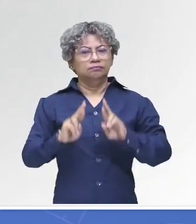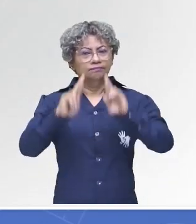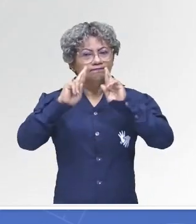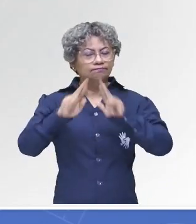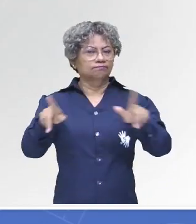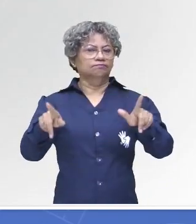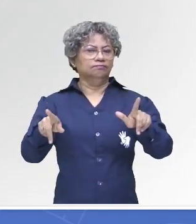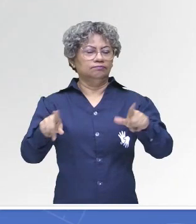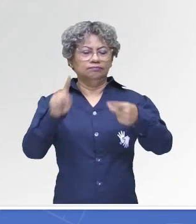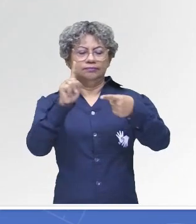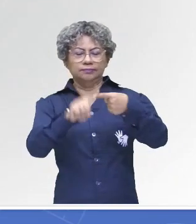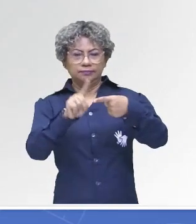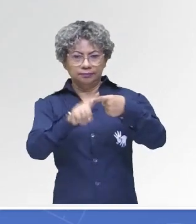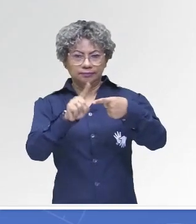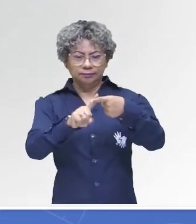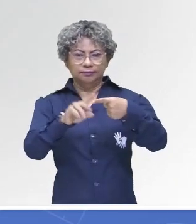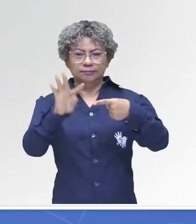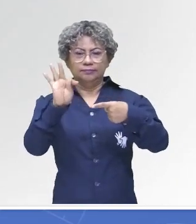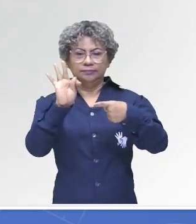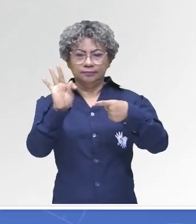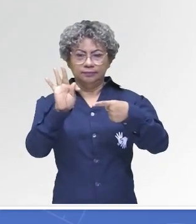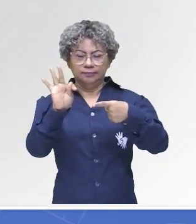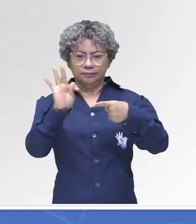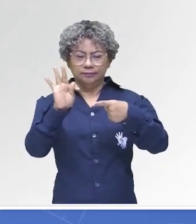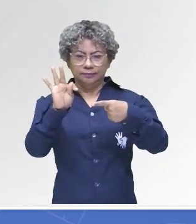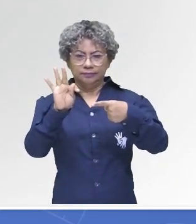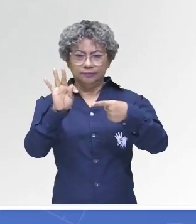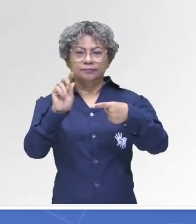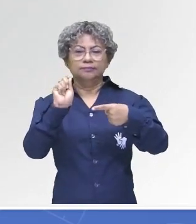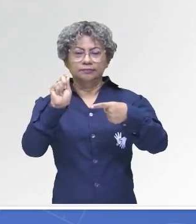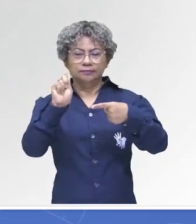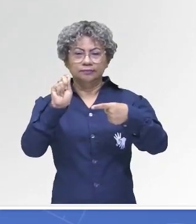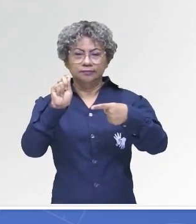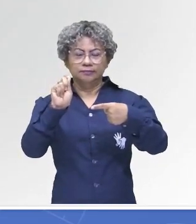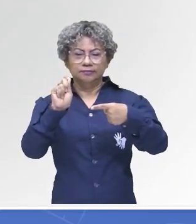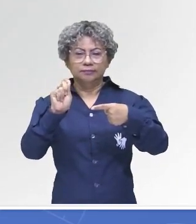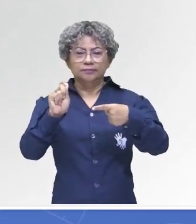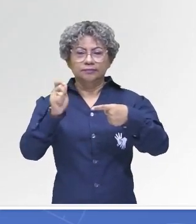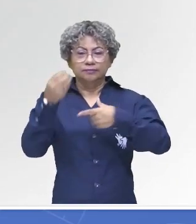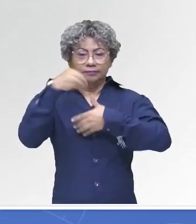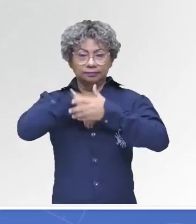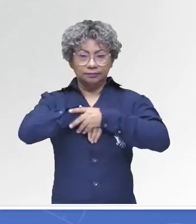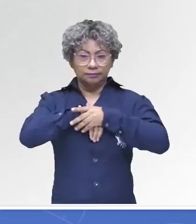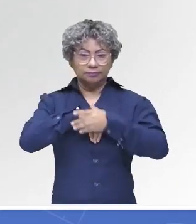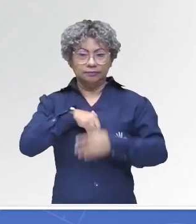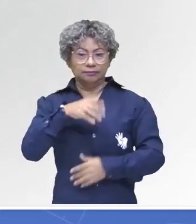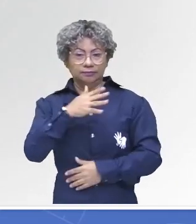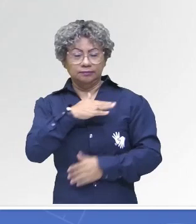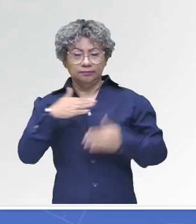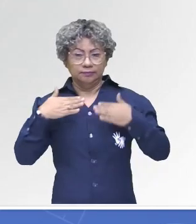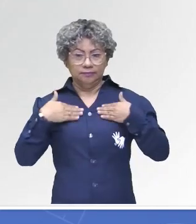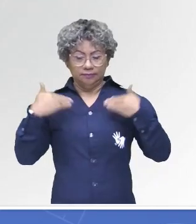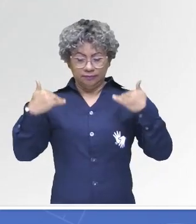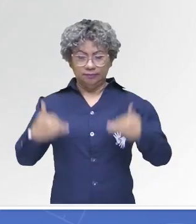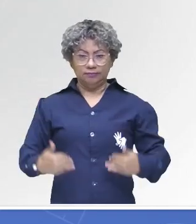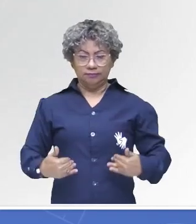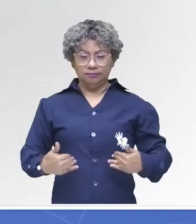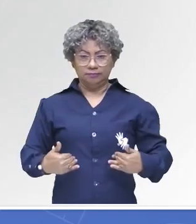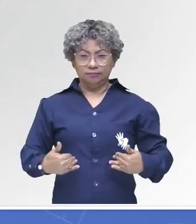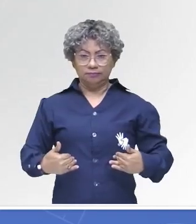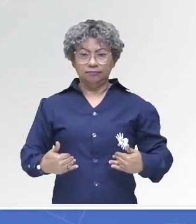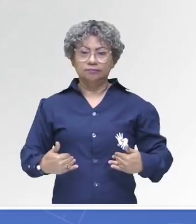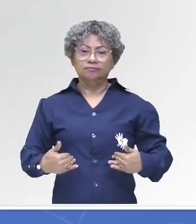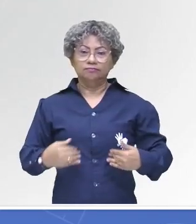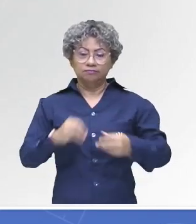conceitos diferentes. Temperatura está associado ao nível de agitação das moléculas e calor é energia,